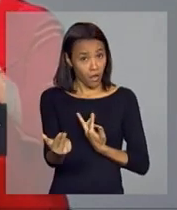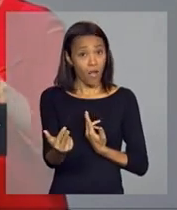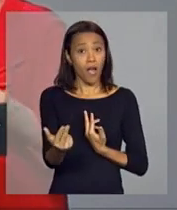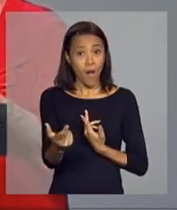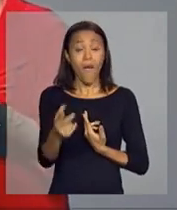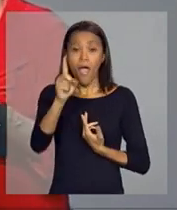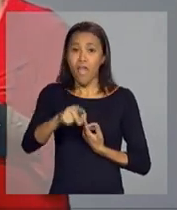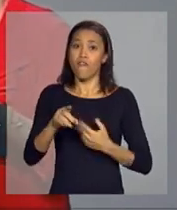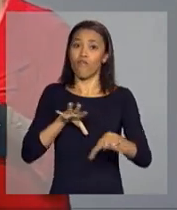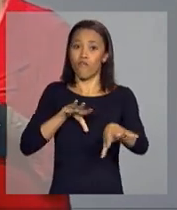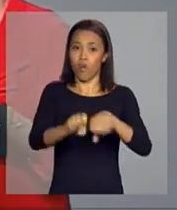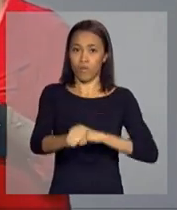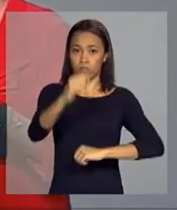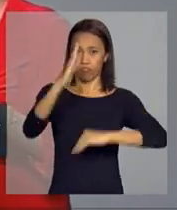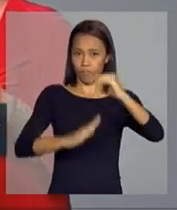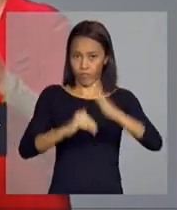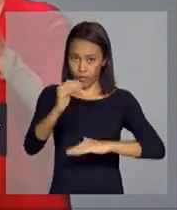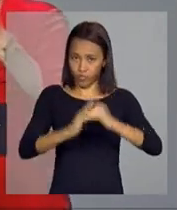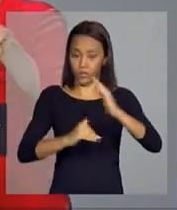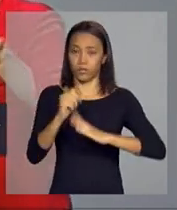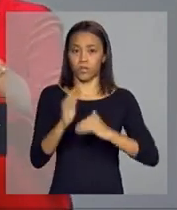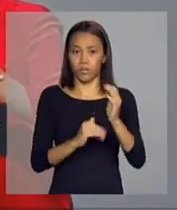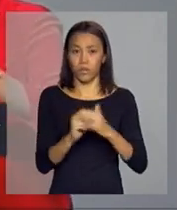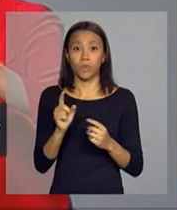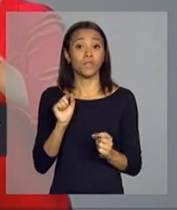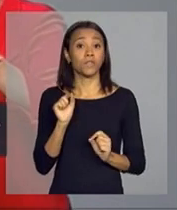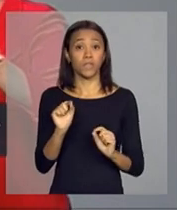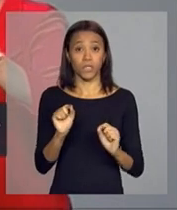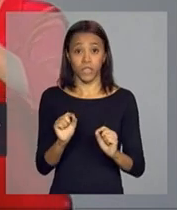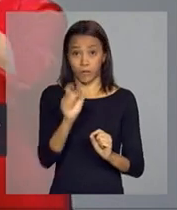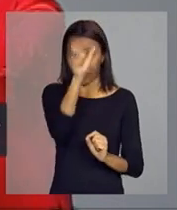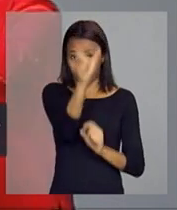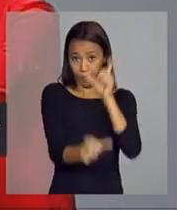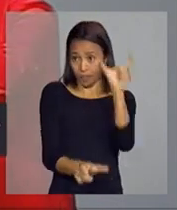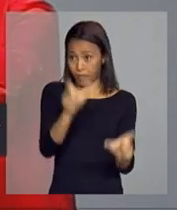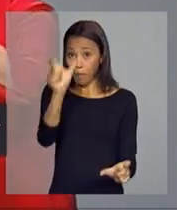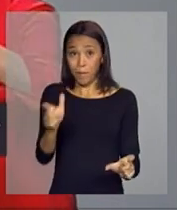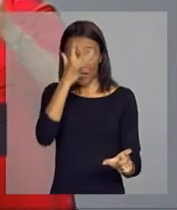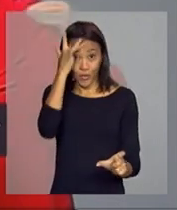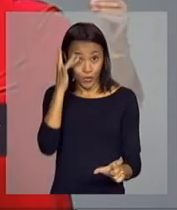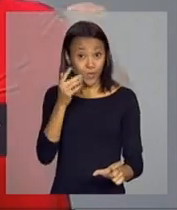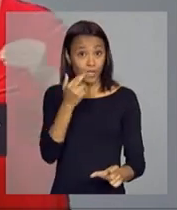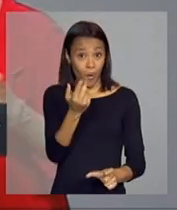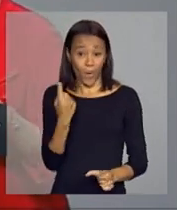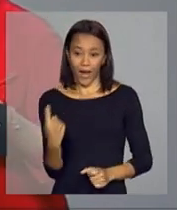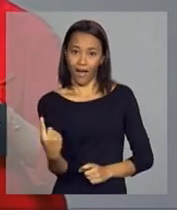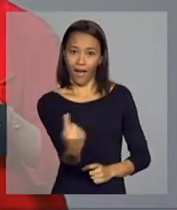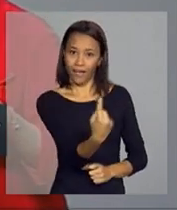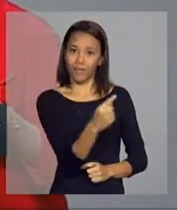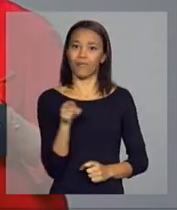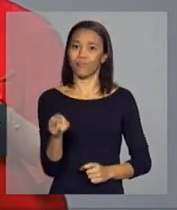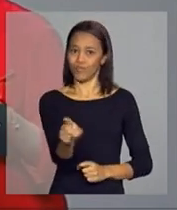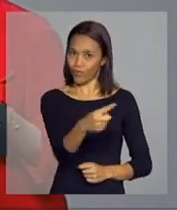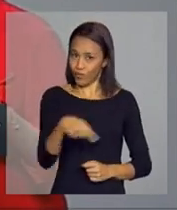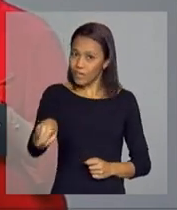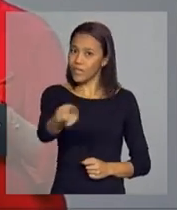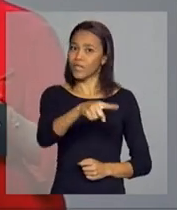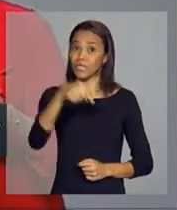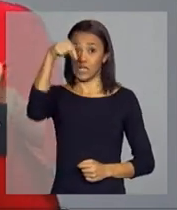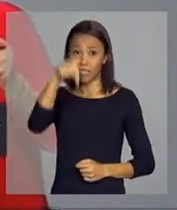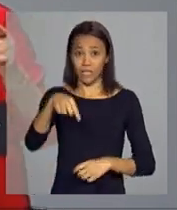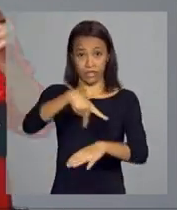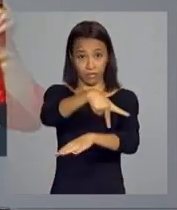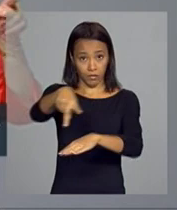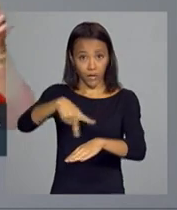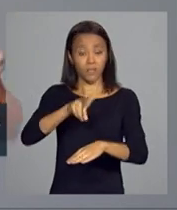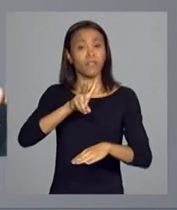formação profissional de pessoas como cada um de vocês que esse país